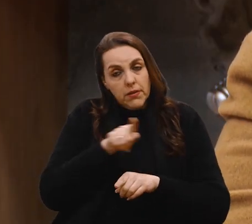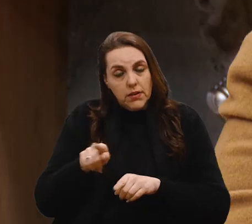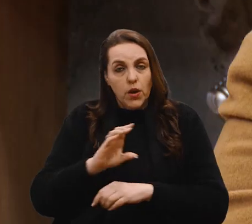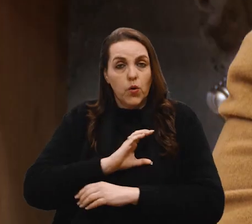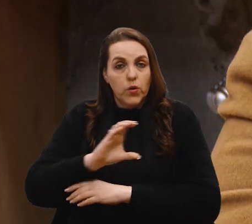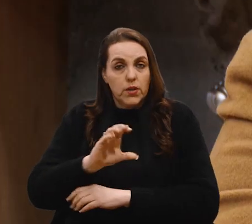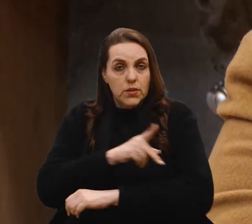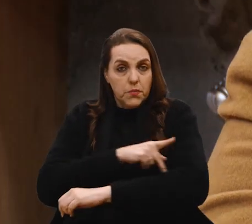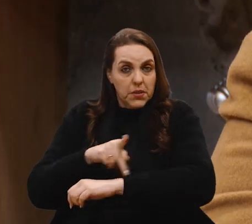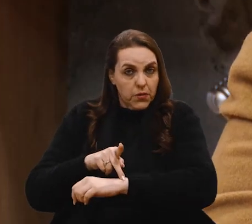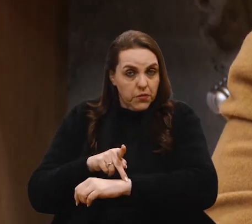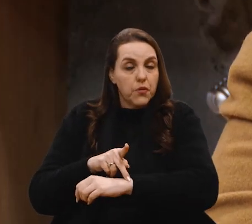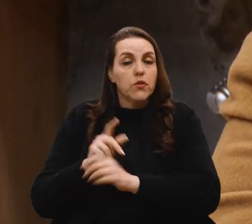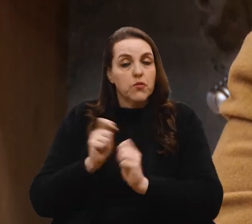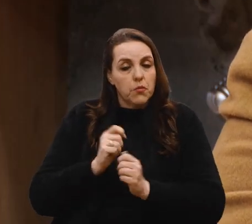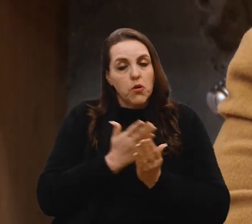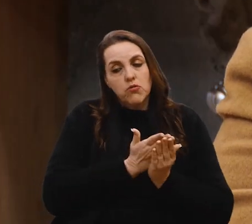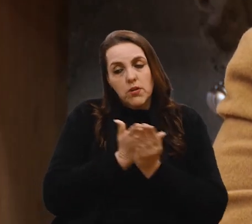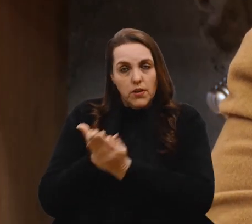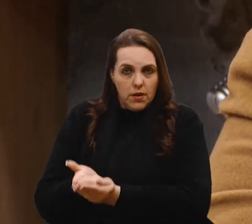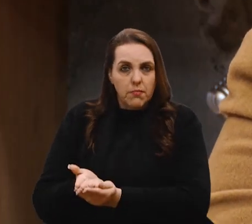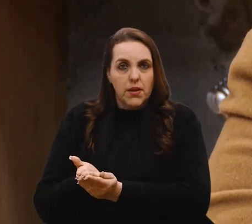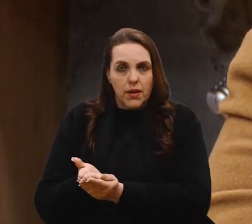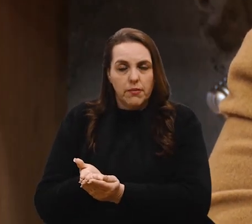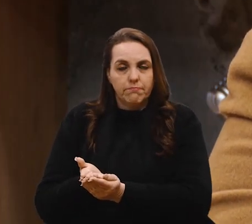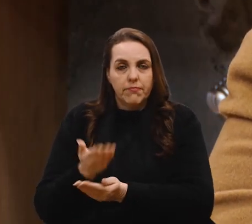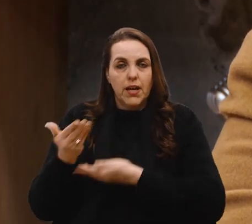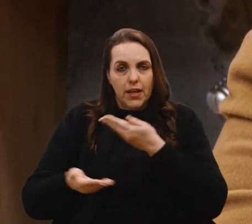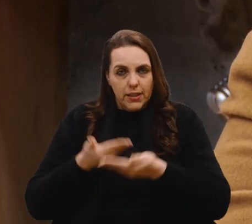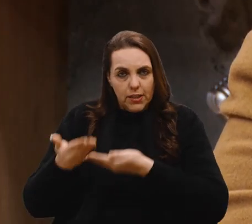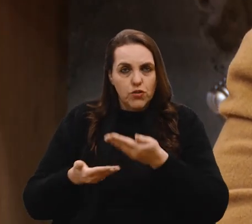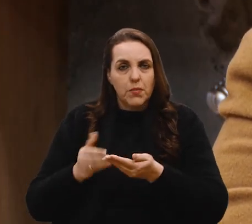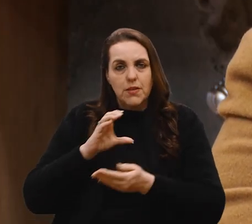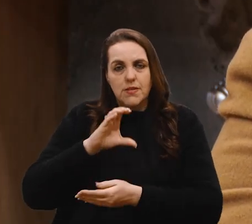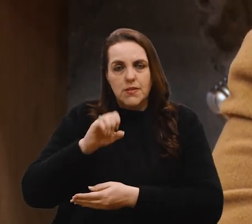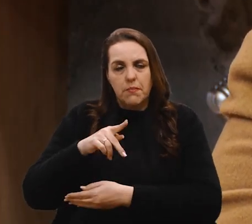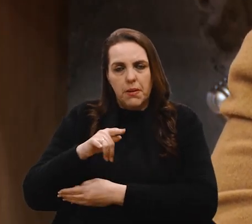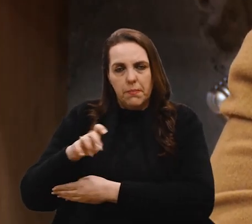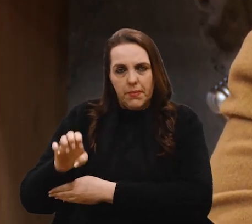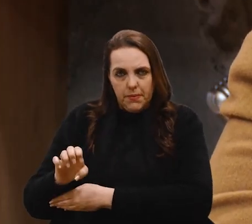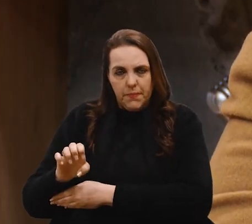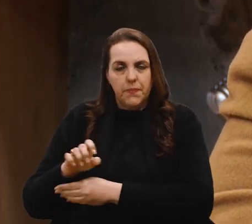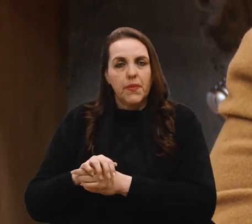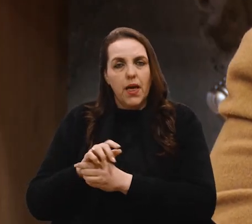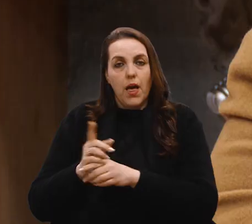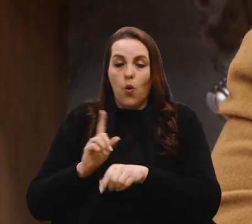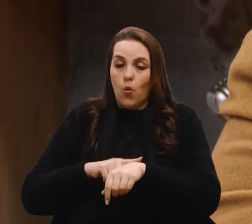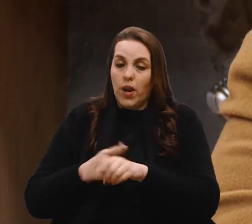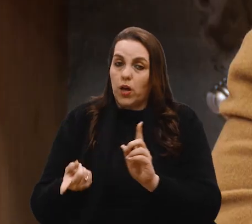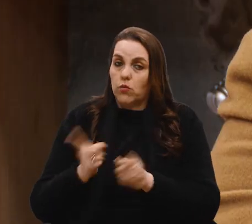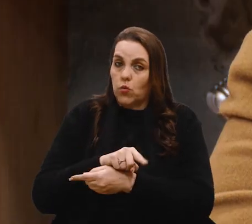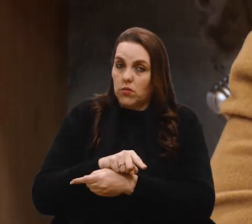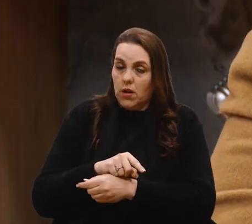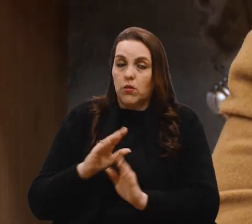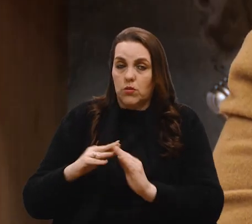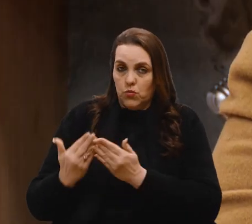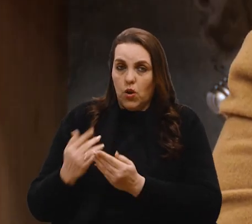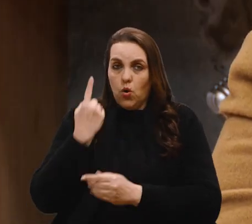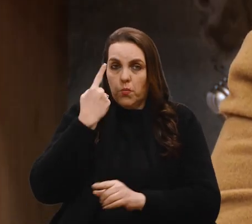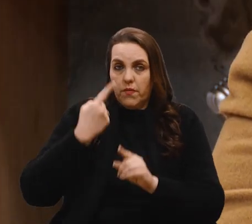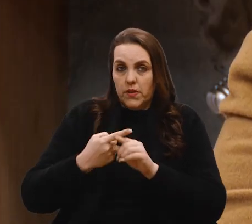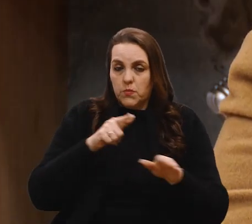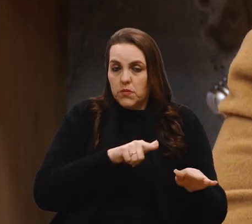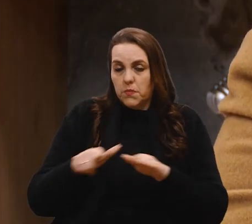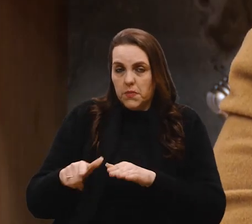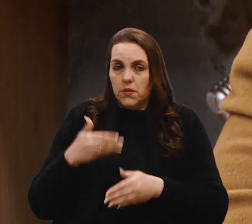coordenação pedagógica, de ele ser encaminhado para atendimento no CEMAP, que daí é no contraturno, uma vez por semana, um atendimento